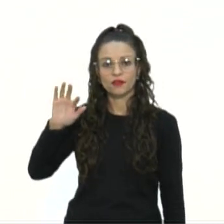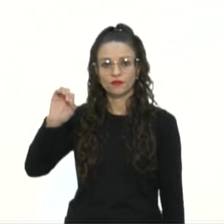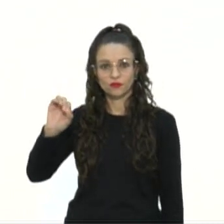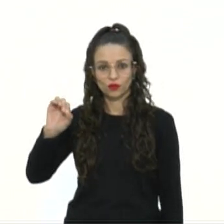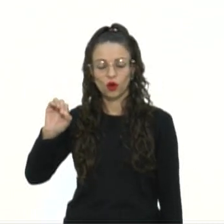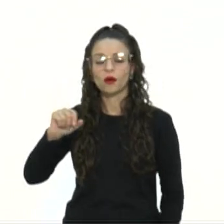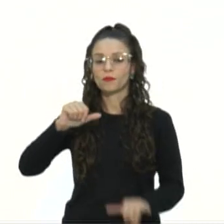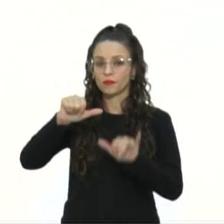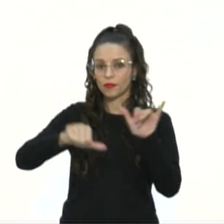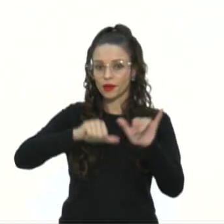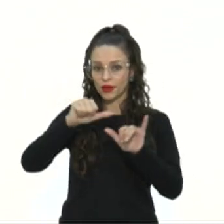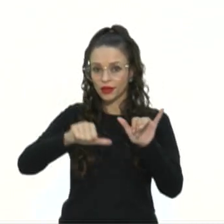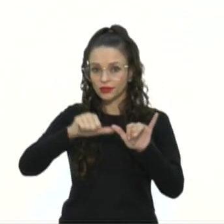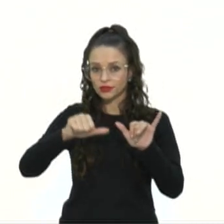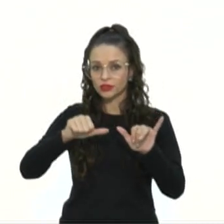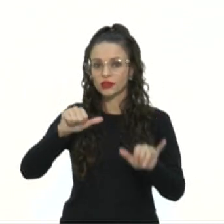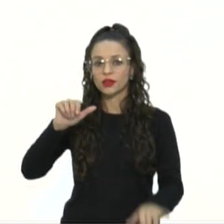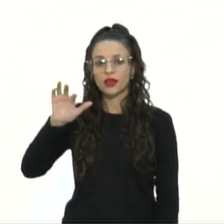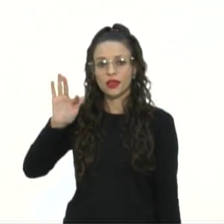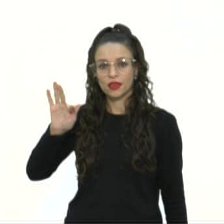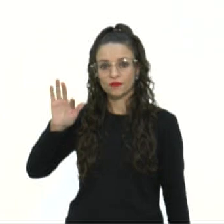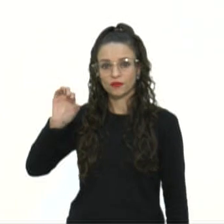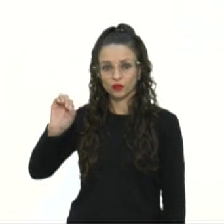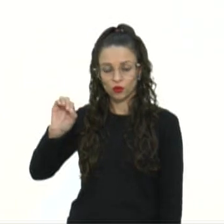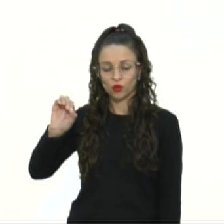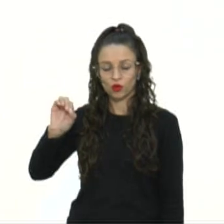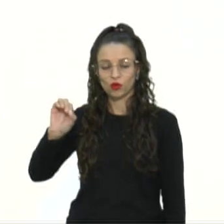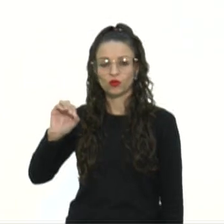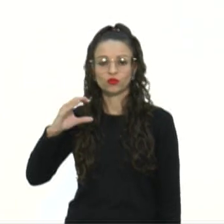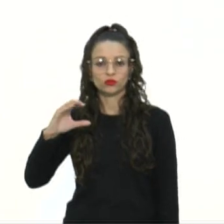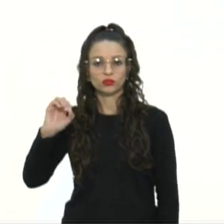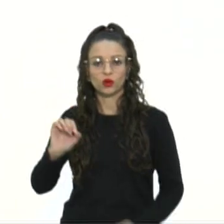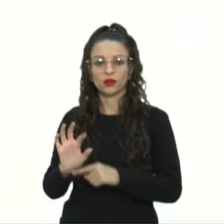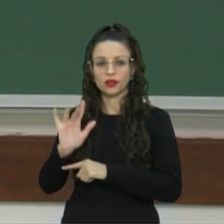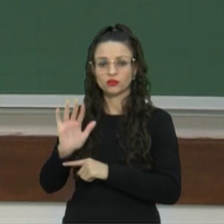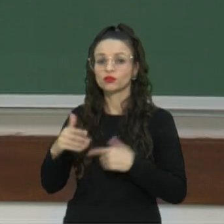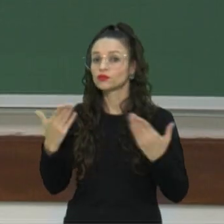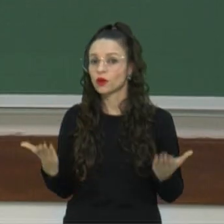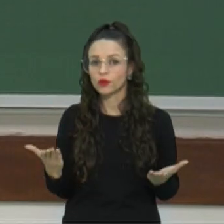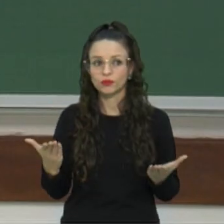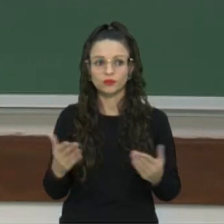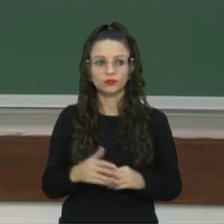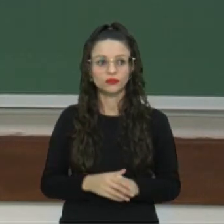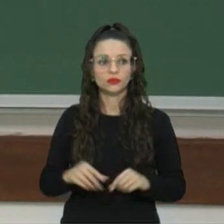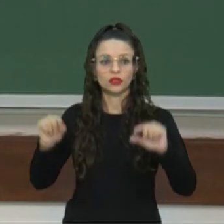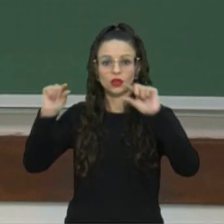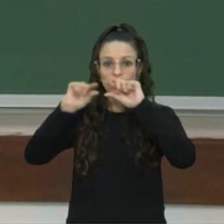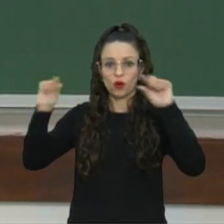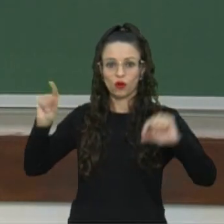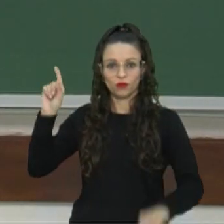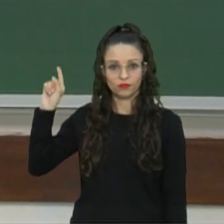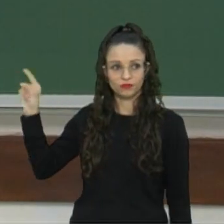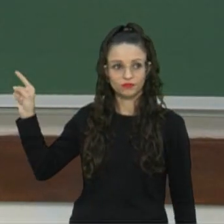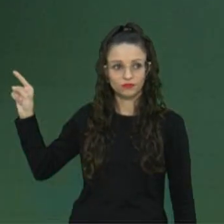reação indicada do FO sólido com CO gasoso é. Então eu tenho uma equação de interesse, 3 equações